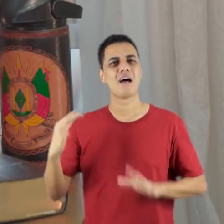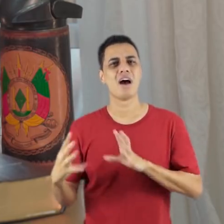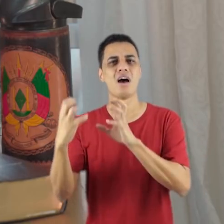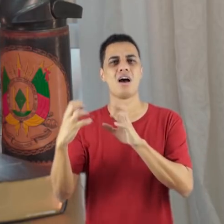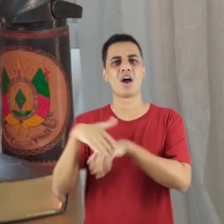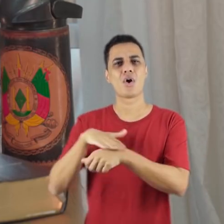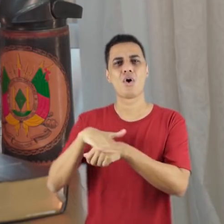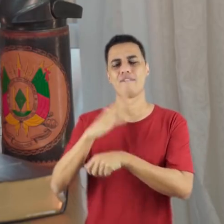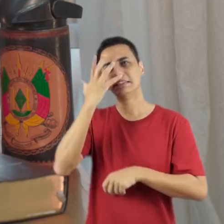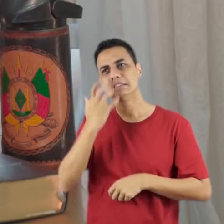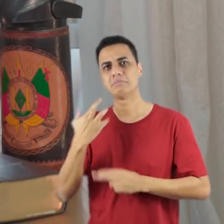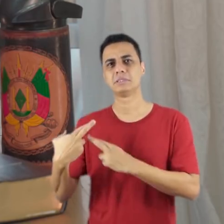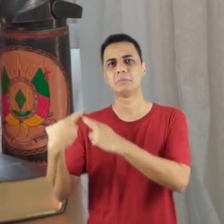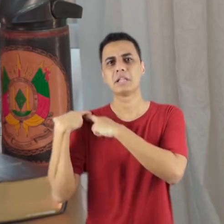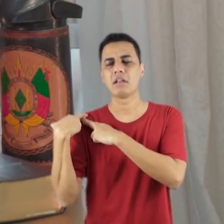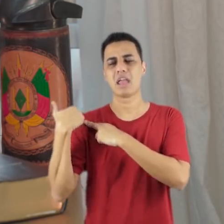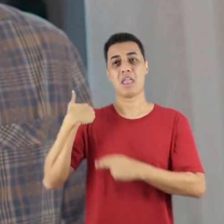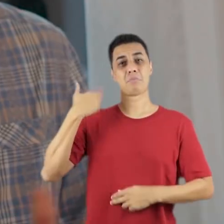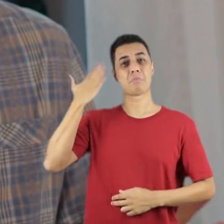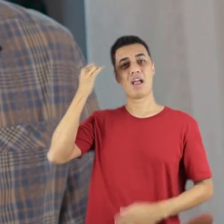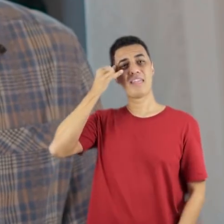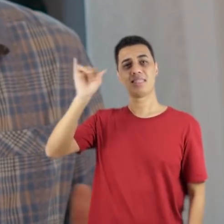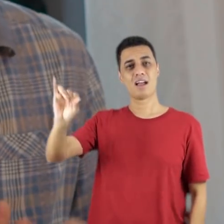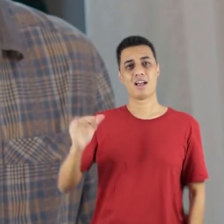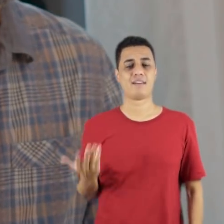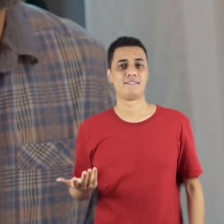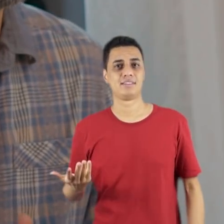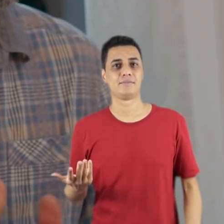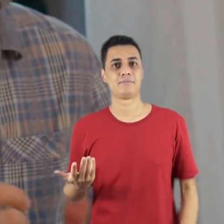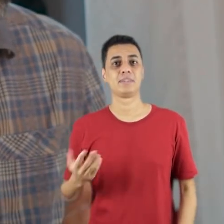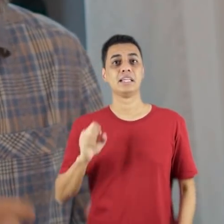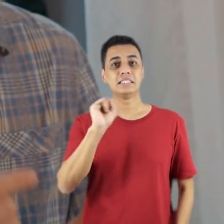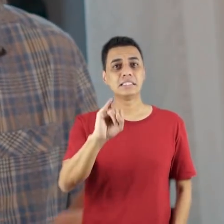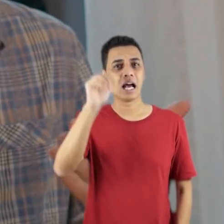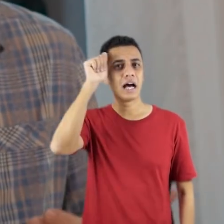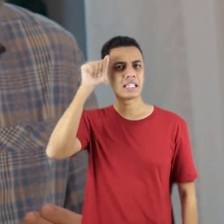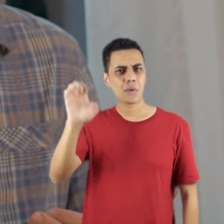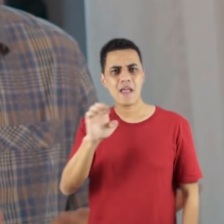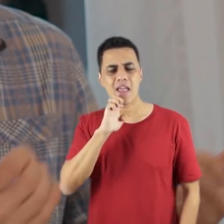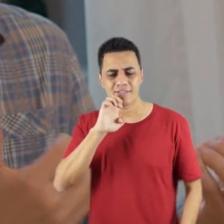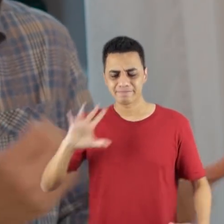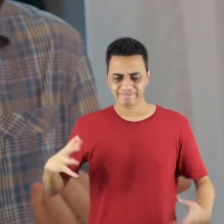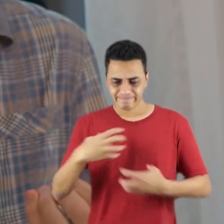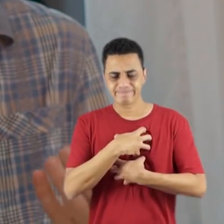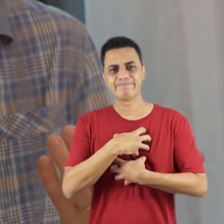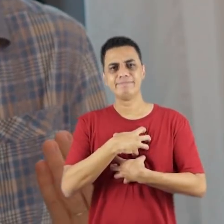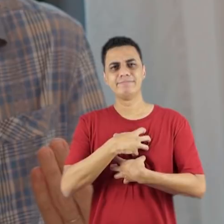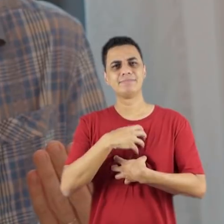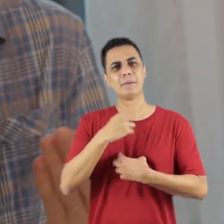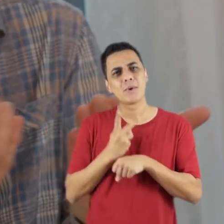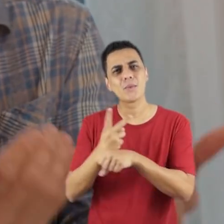eu fugia da conversa séria e da responsabilidade. Nós não sabemos o que teria acontecido se, após caírem em si, Adão e